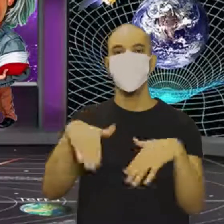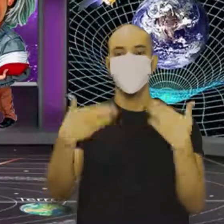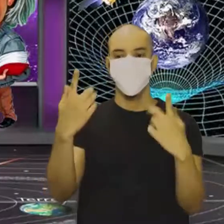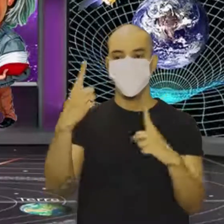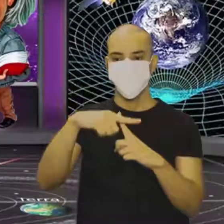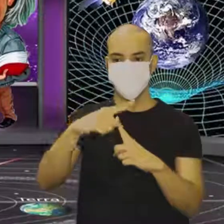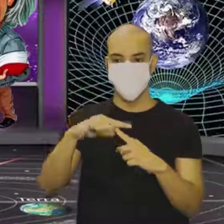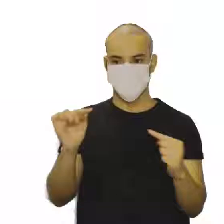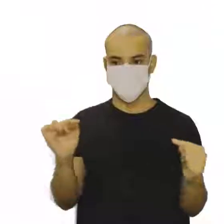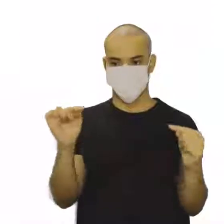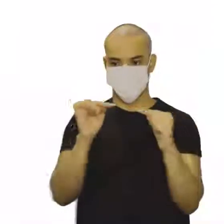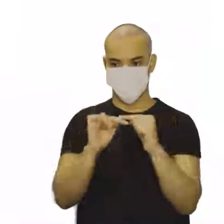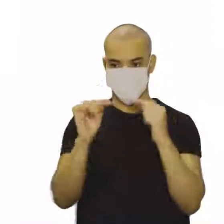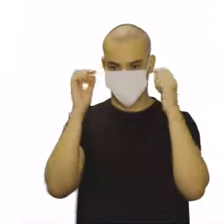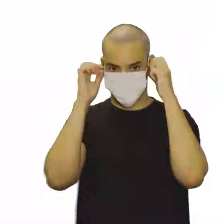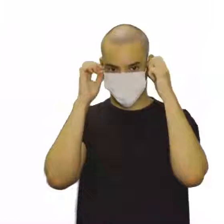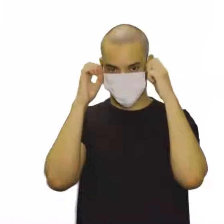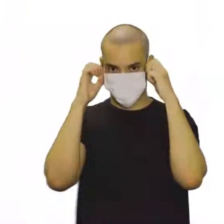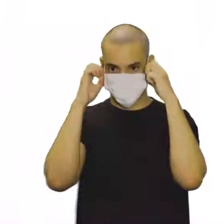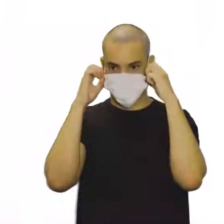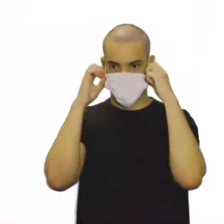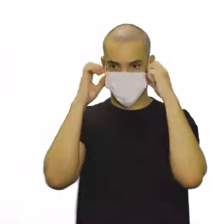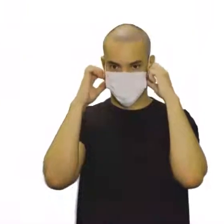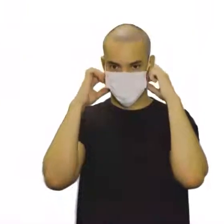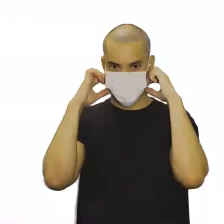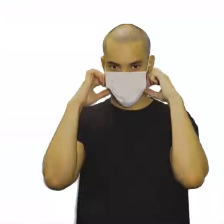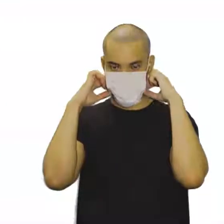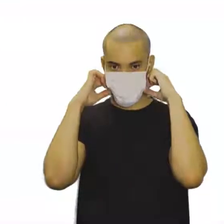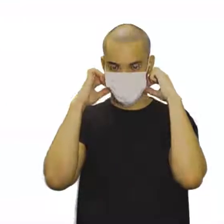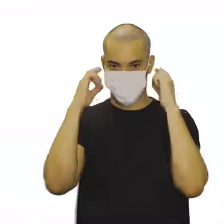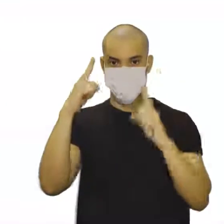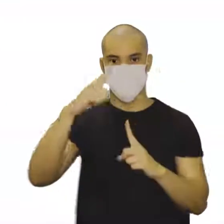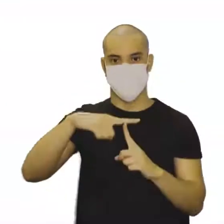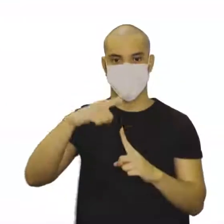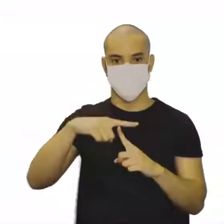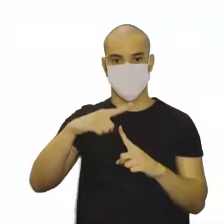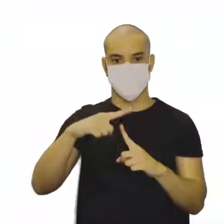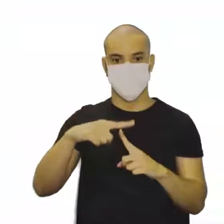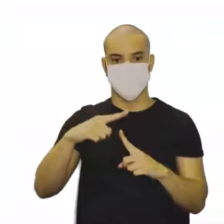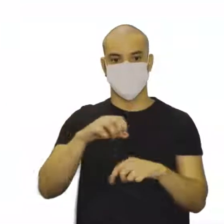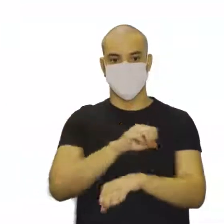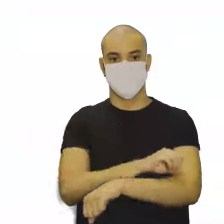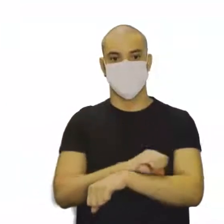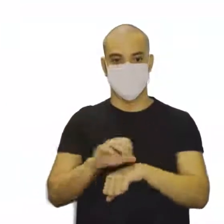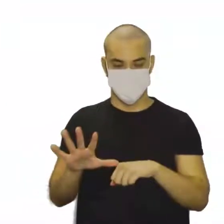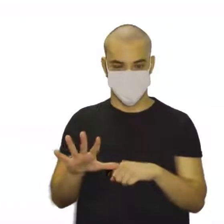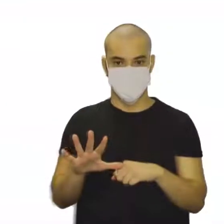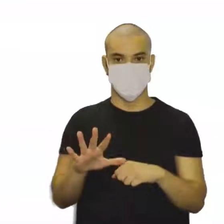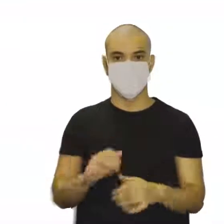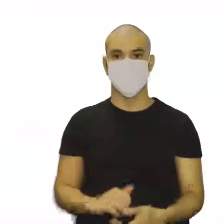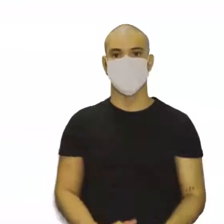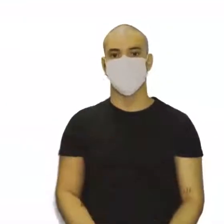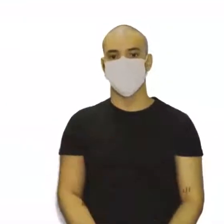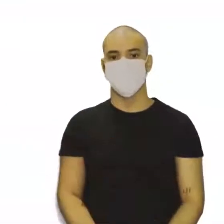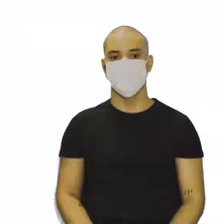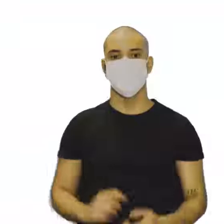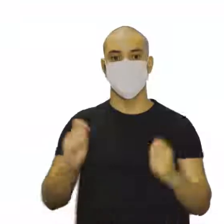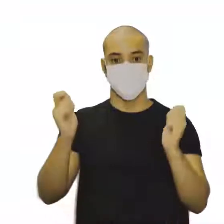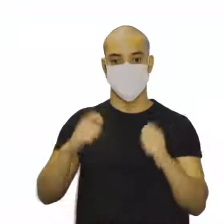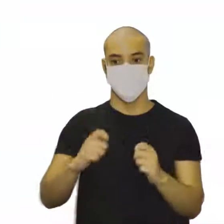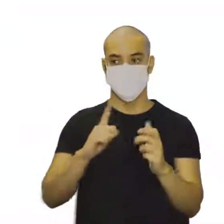Então, vamos continuar, olha lá. Tipos de indutores. Os indutores podem